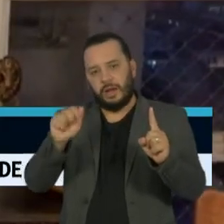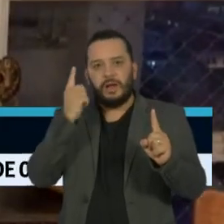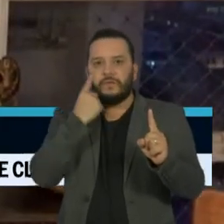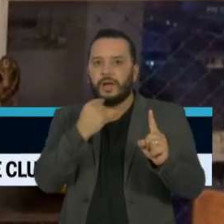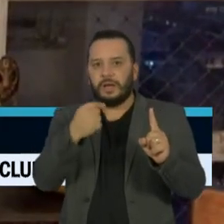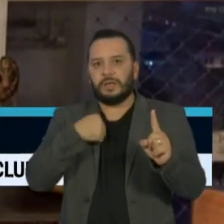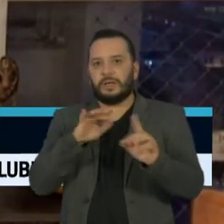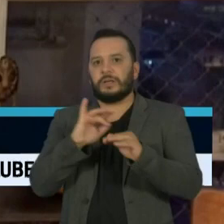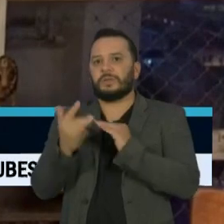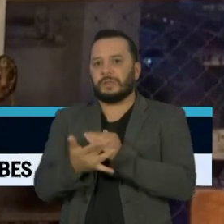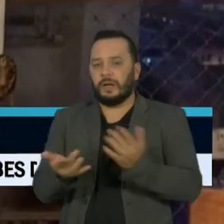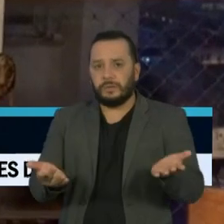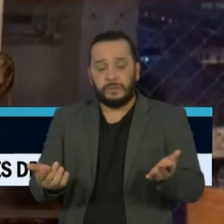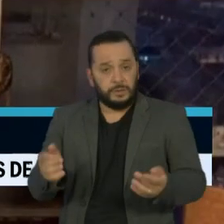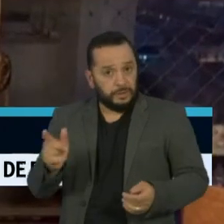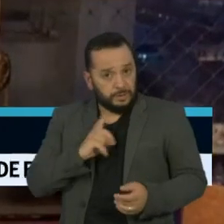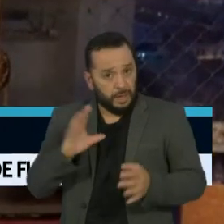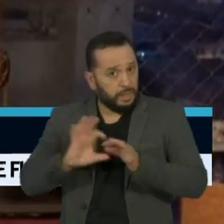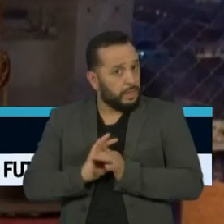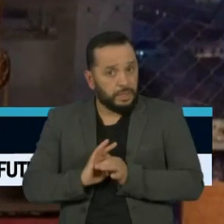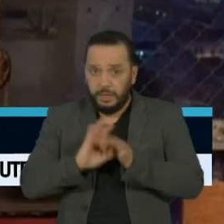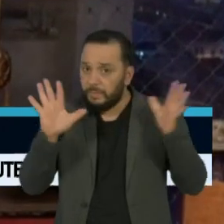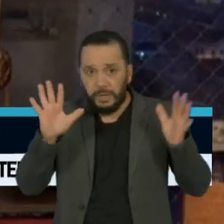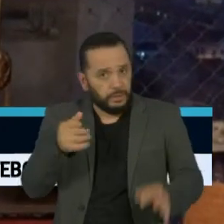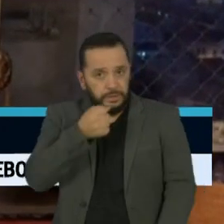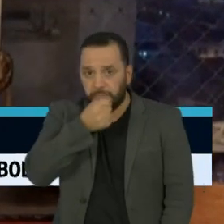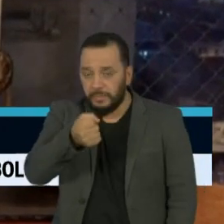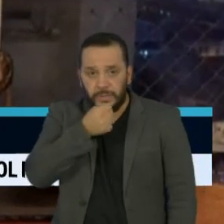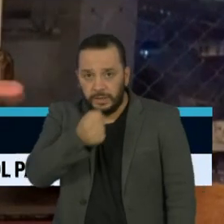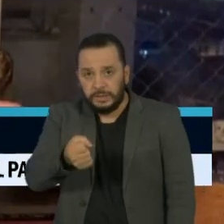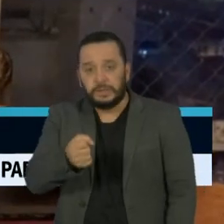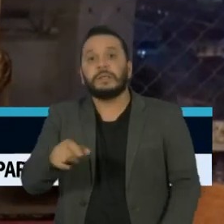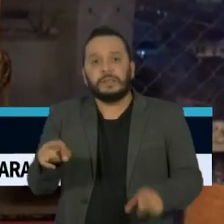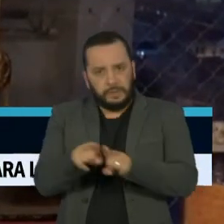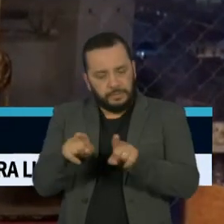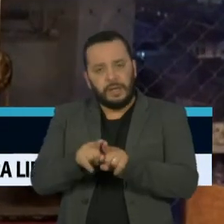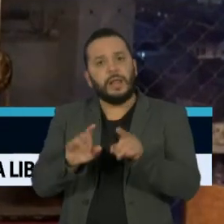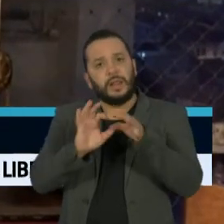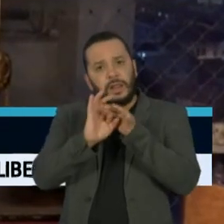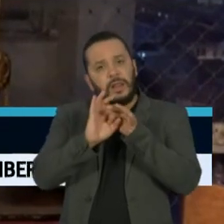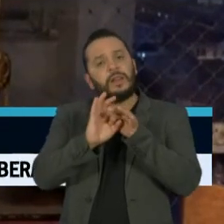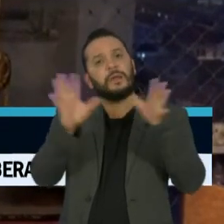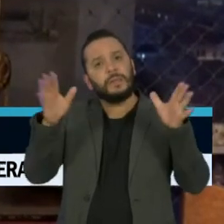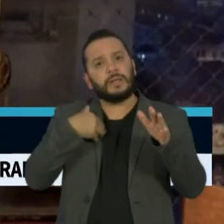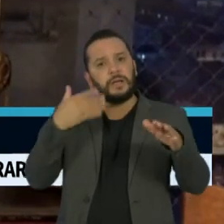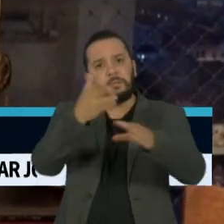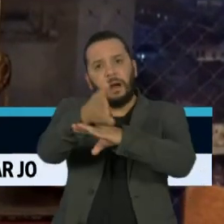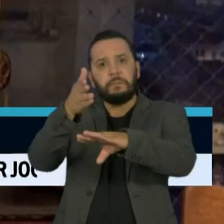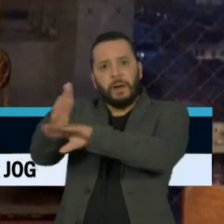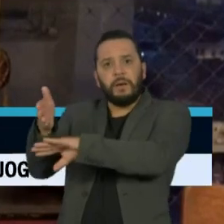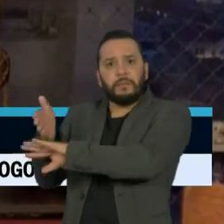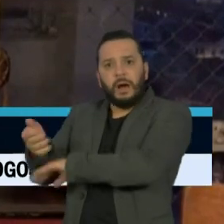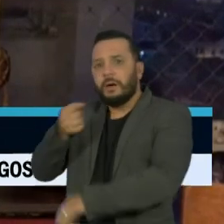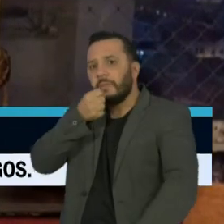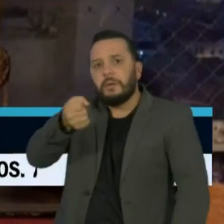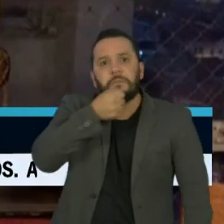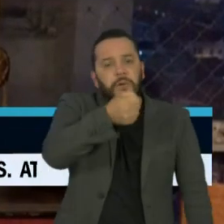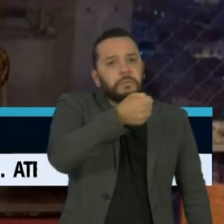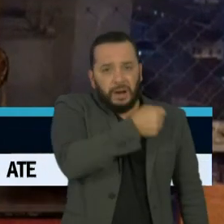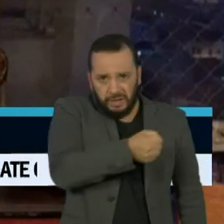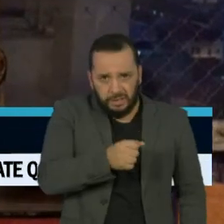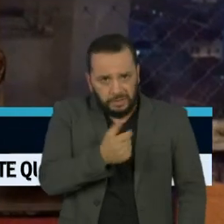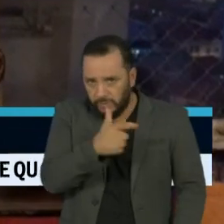sem liberdade de imprensa ampla, inclusive liberdade de se locomover, de cobrir os fatos do dia a dia,